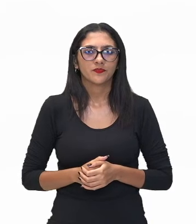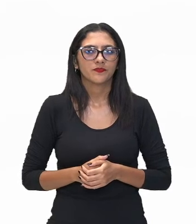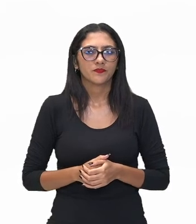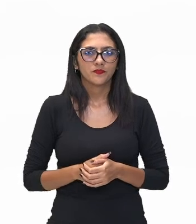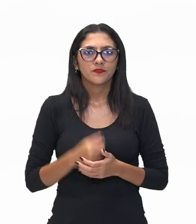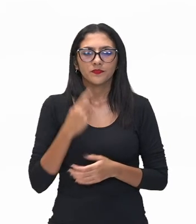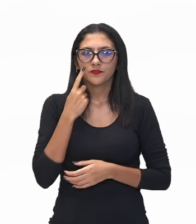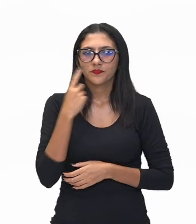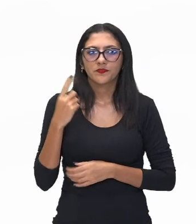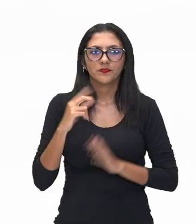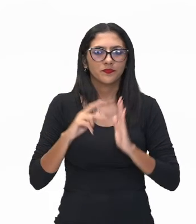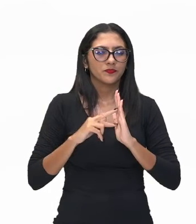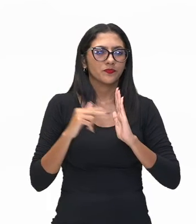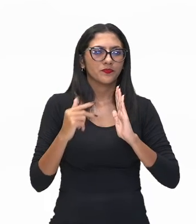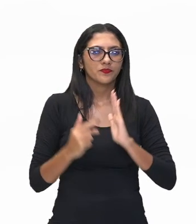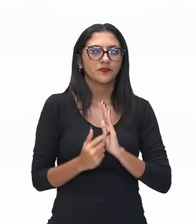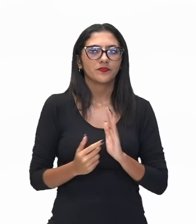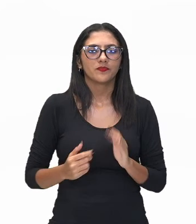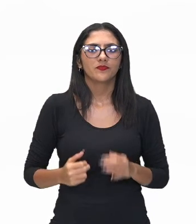diz: